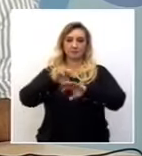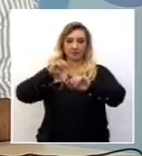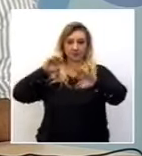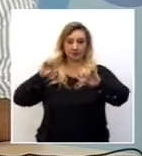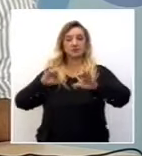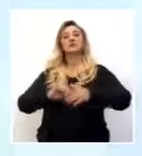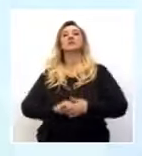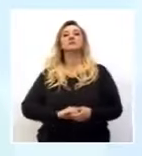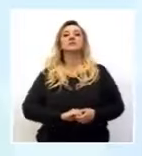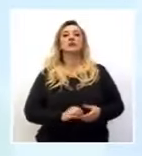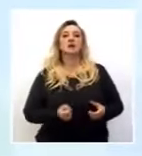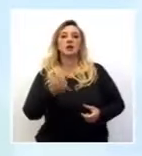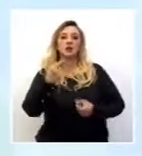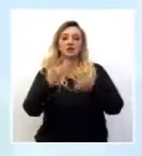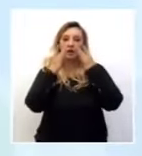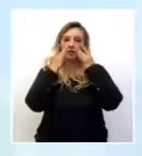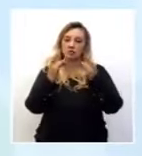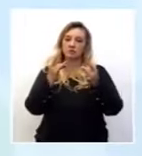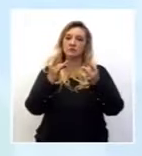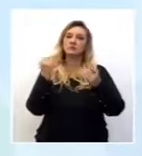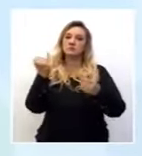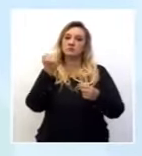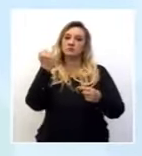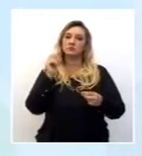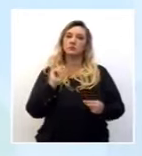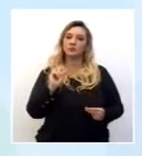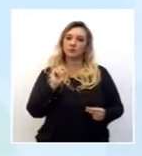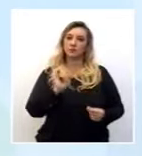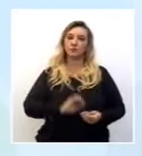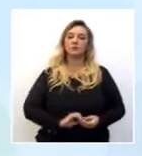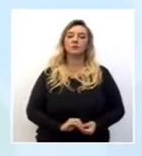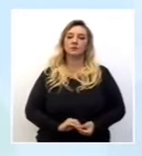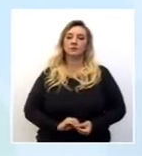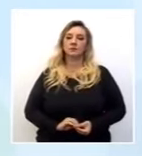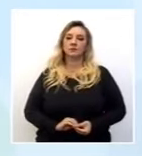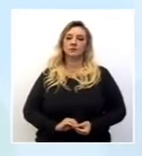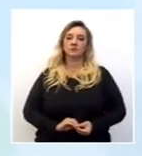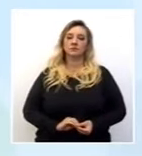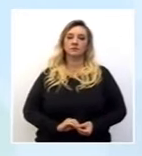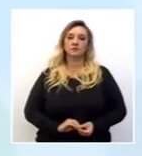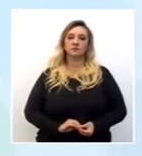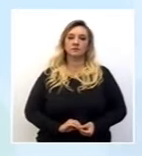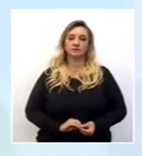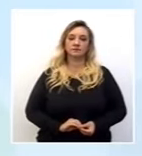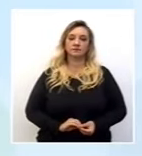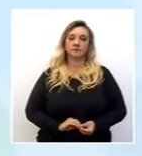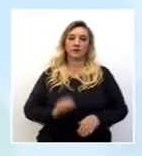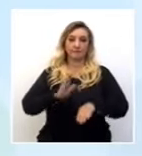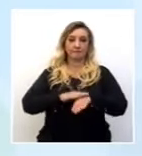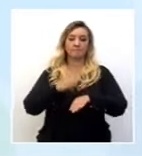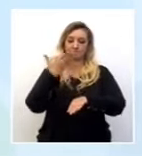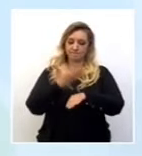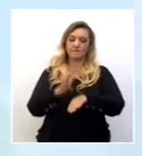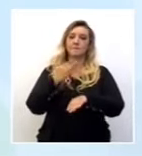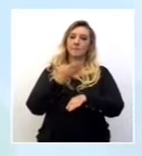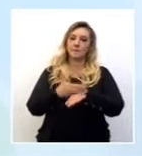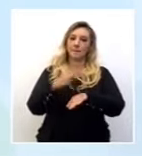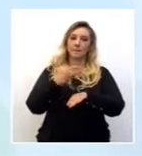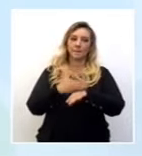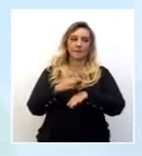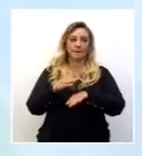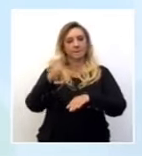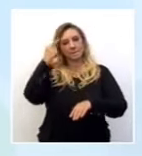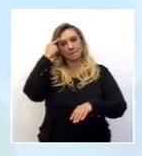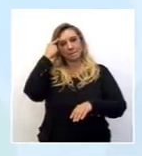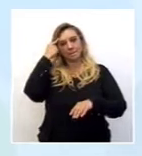de atenção, a gente pode colocar aí para vocês na tela, né, que é destacado lá, é a realização de atividades.